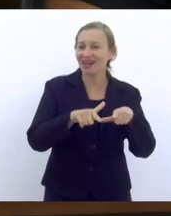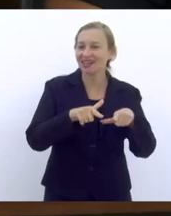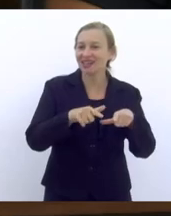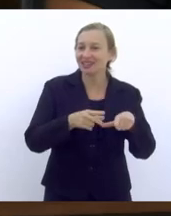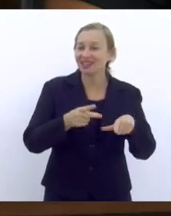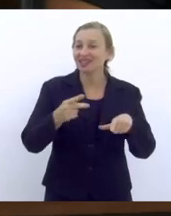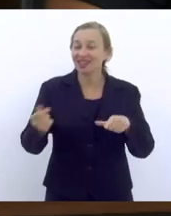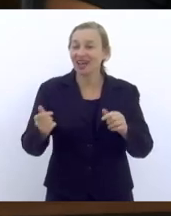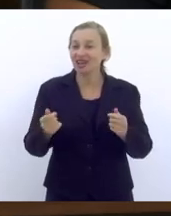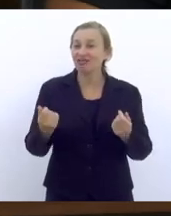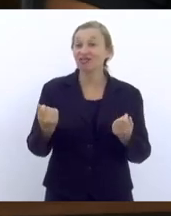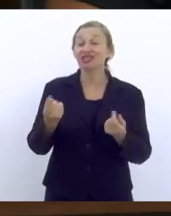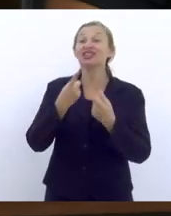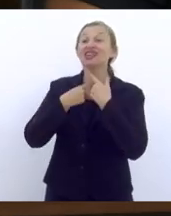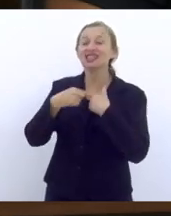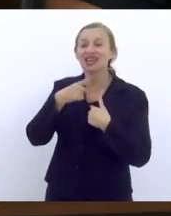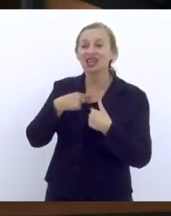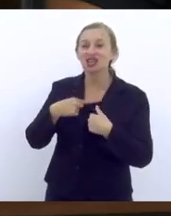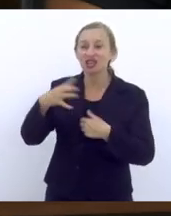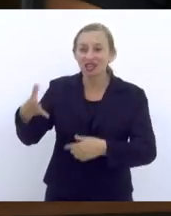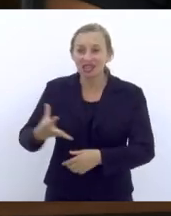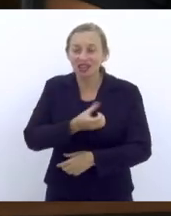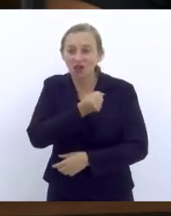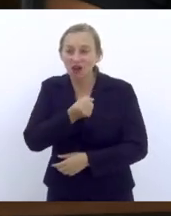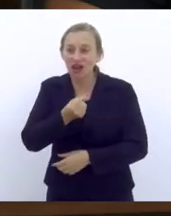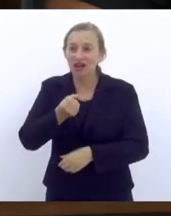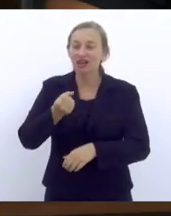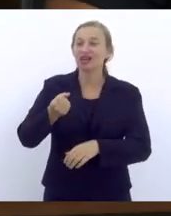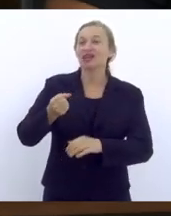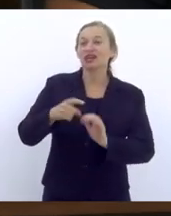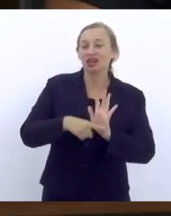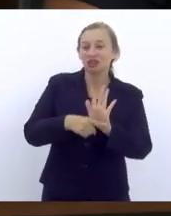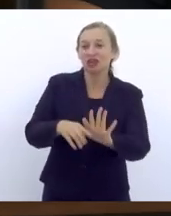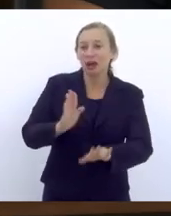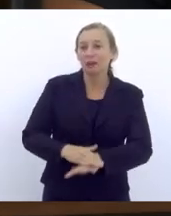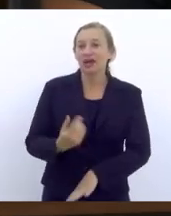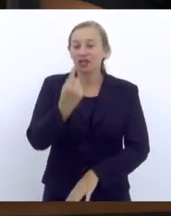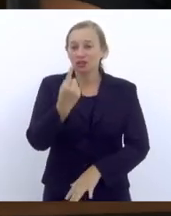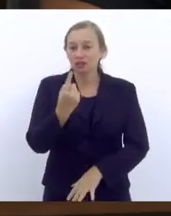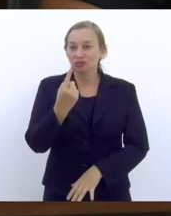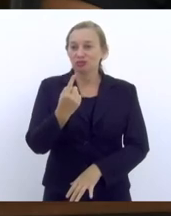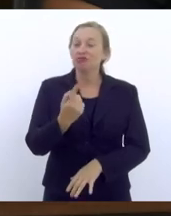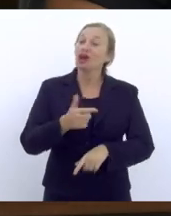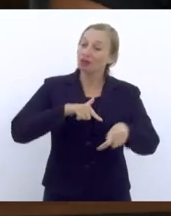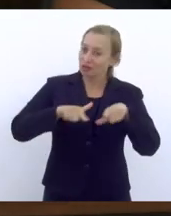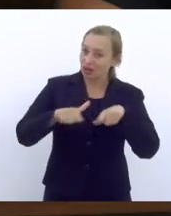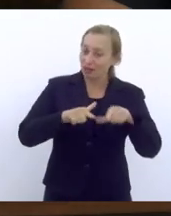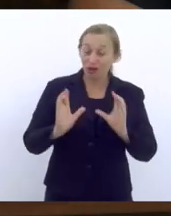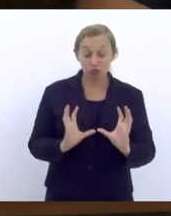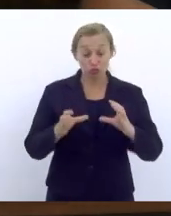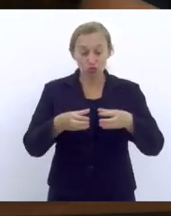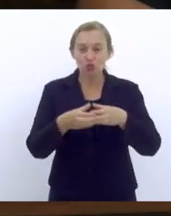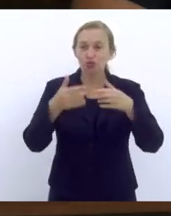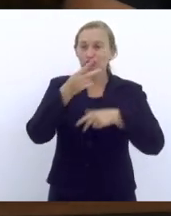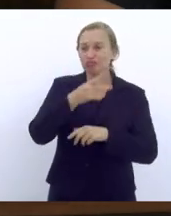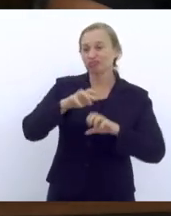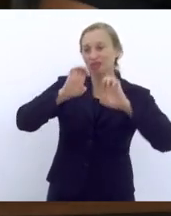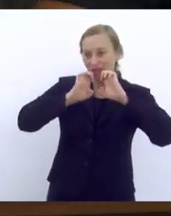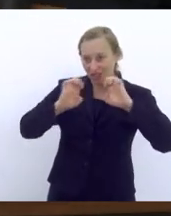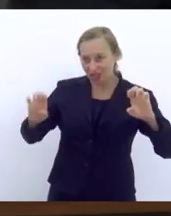com essa missão: tentar salvar e ajudar mais um. Essa é a missão do grupo da